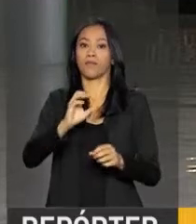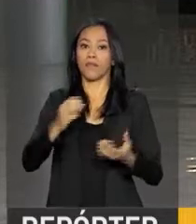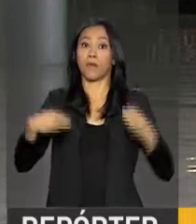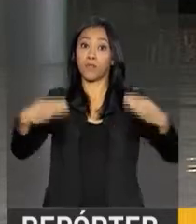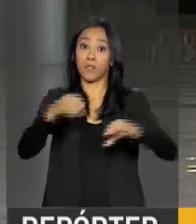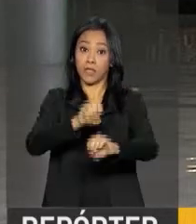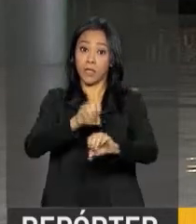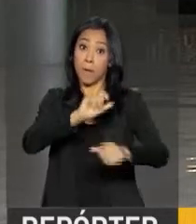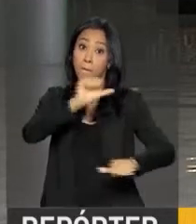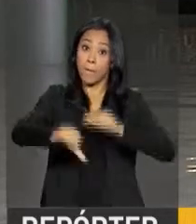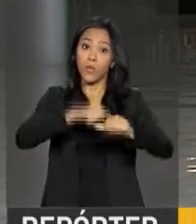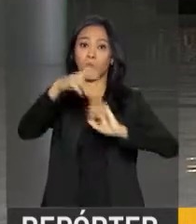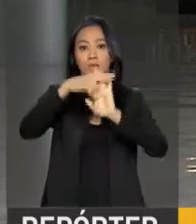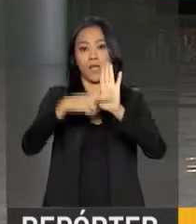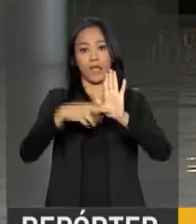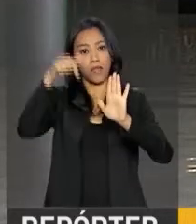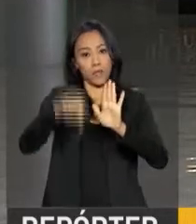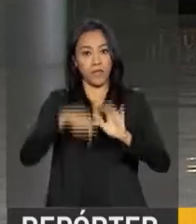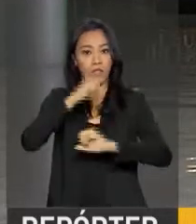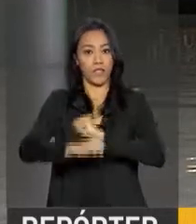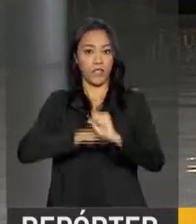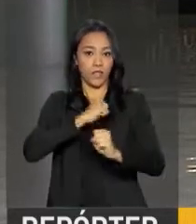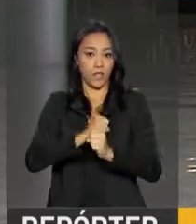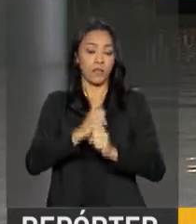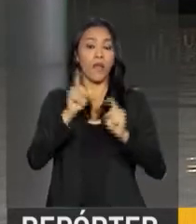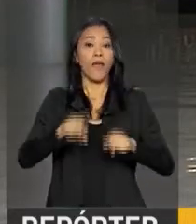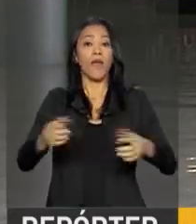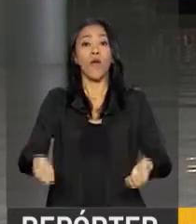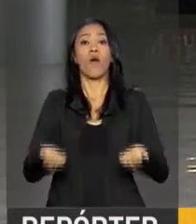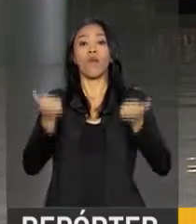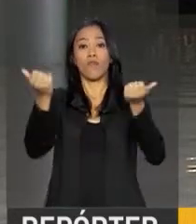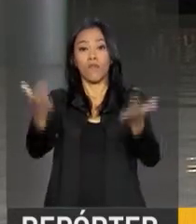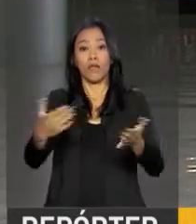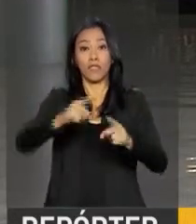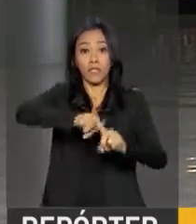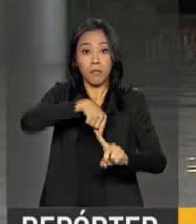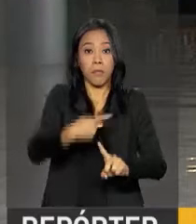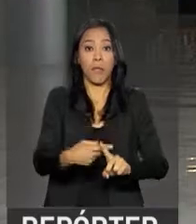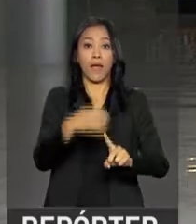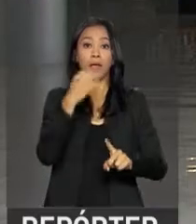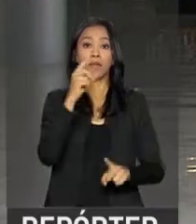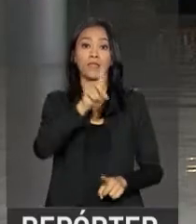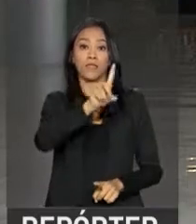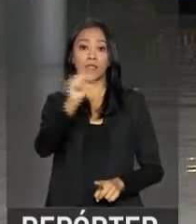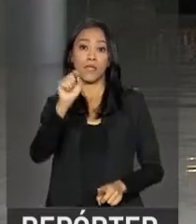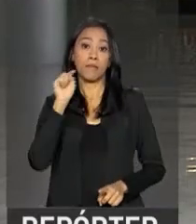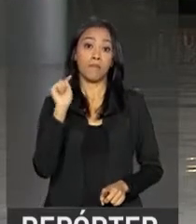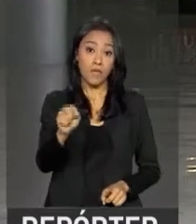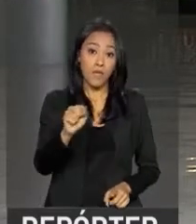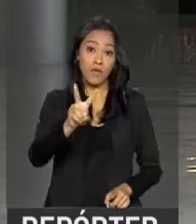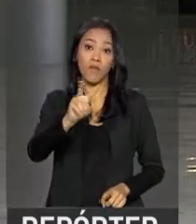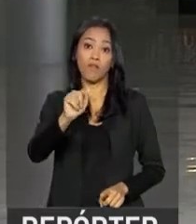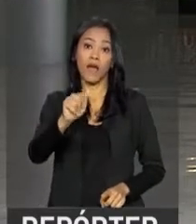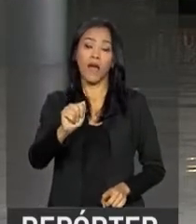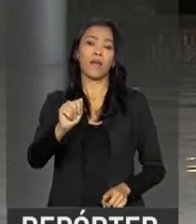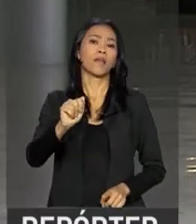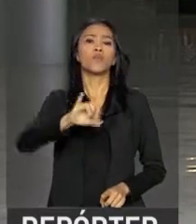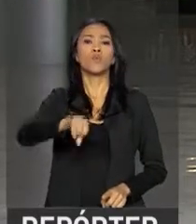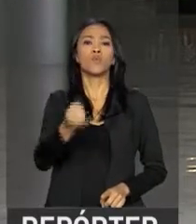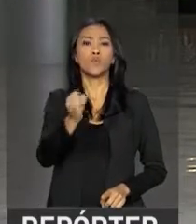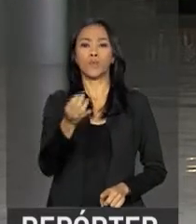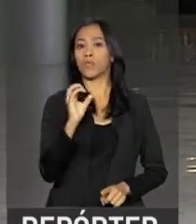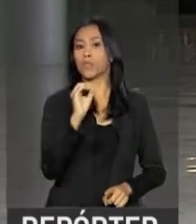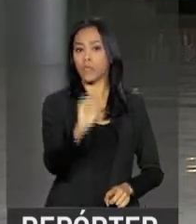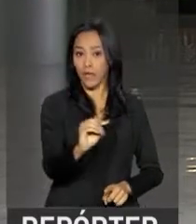deste ano uma das principais novidades é a oferta de 100 mil vagas a juro zero para estudantes mais